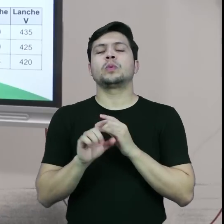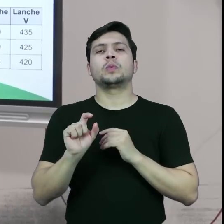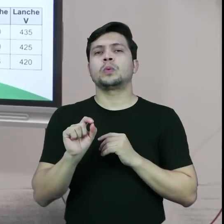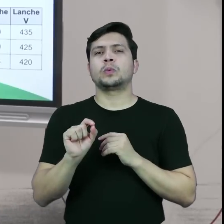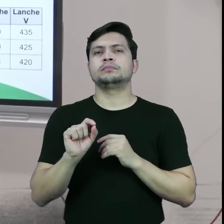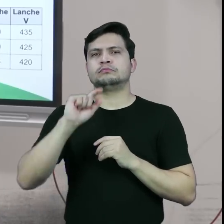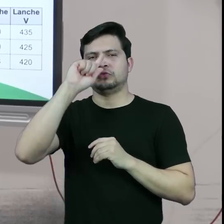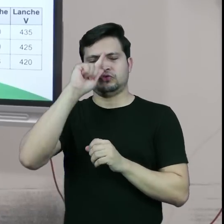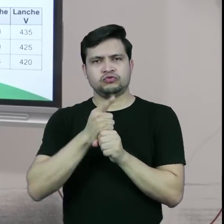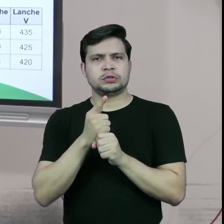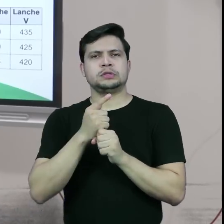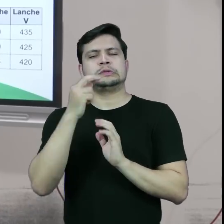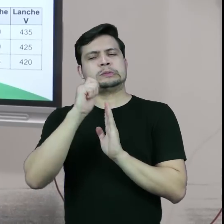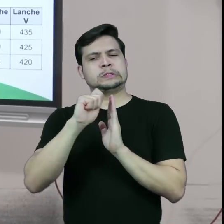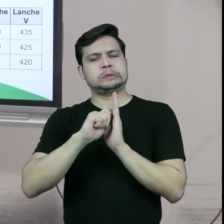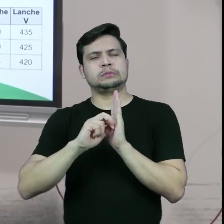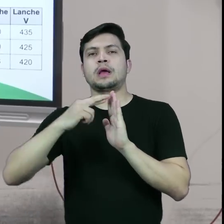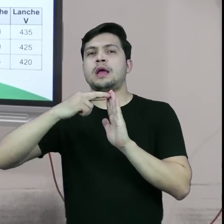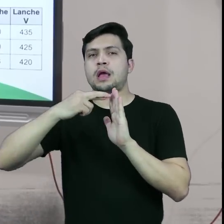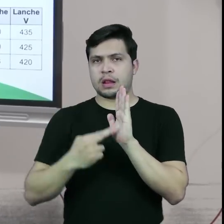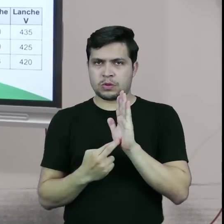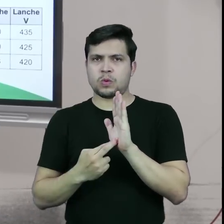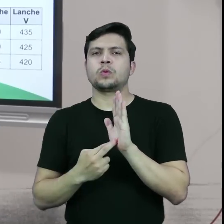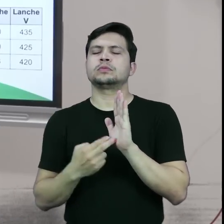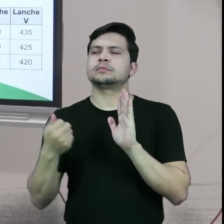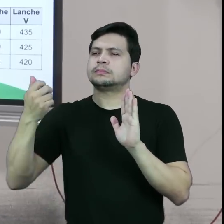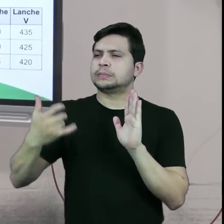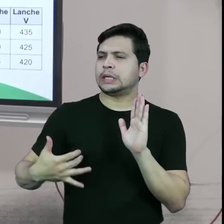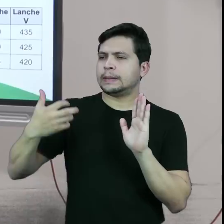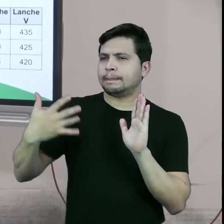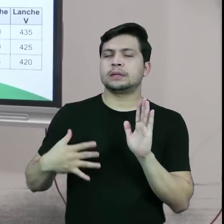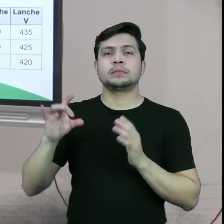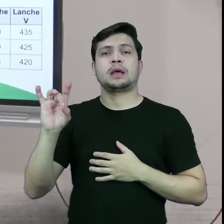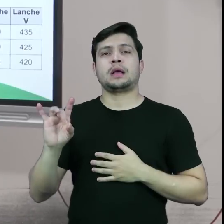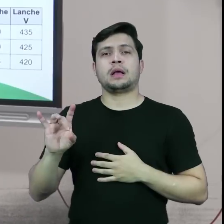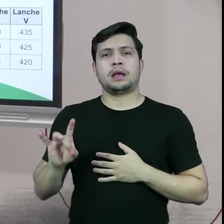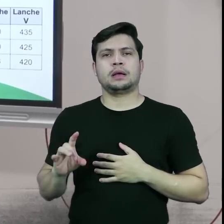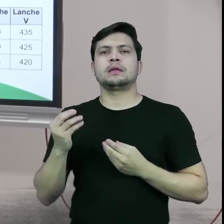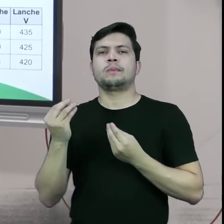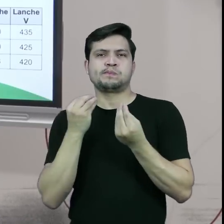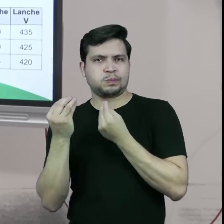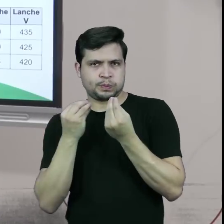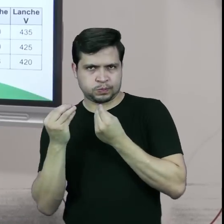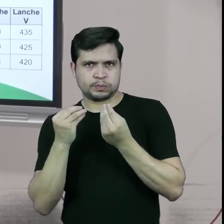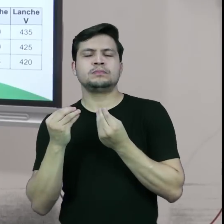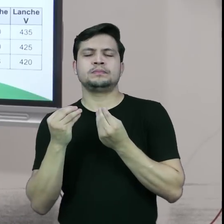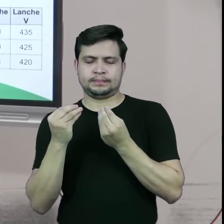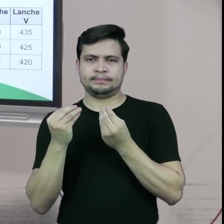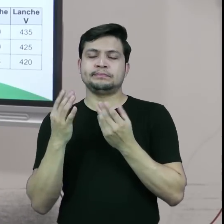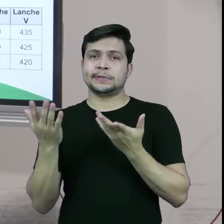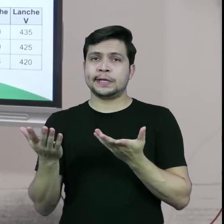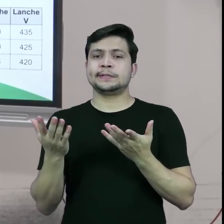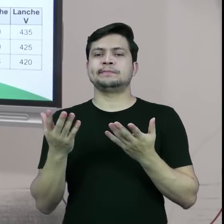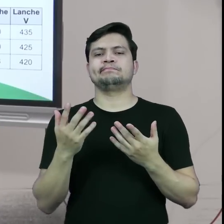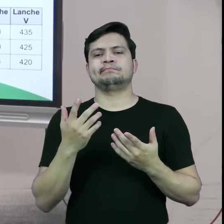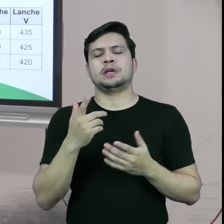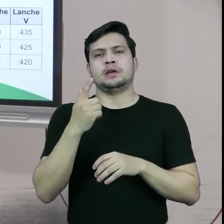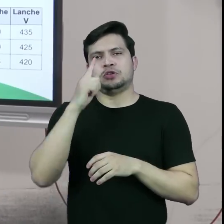soma já é suficiente para a gente conseguir determinar qual o valor mais próximo que a gente quer. Beleza? Vamos para a